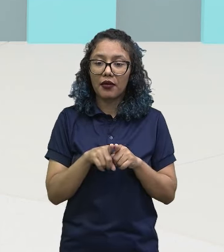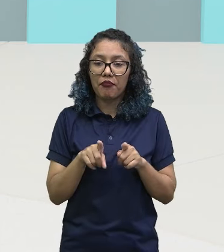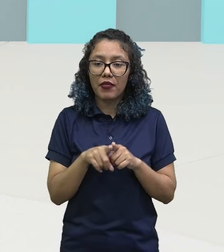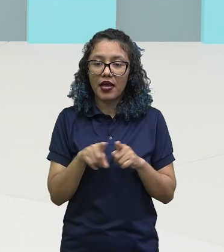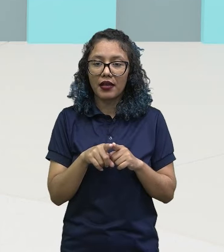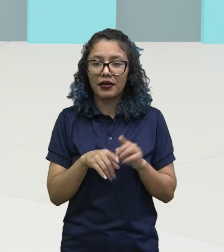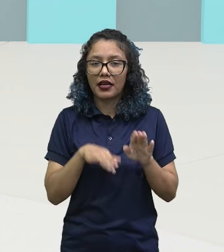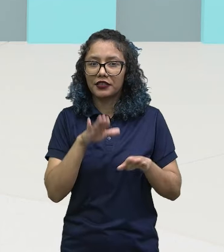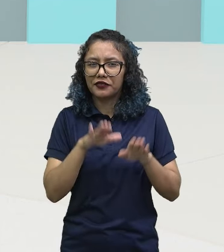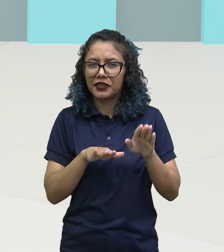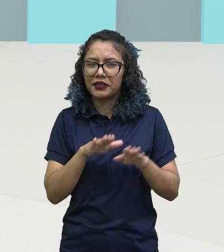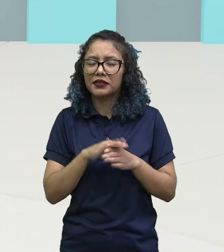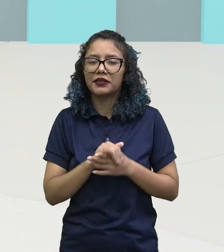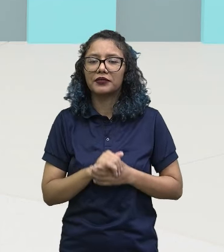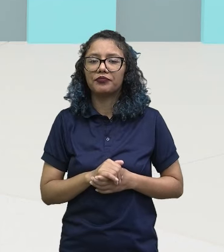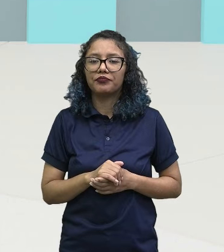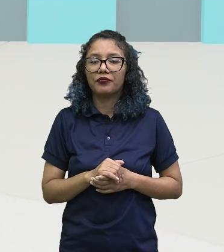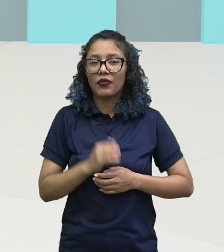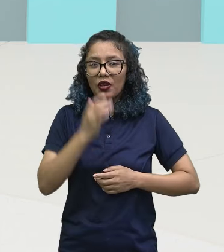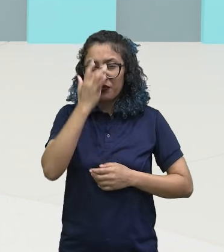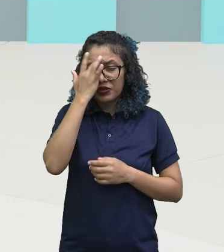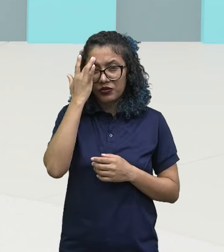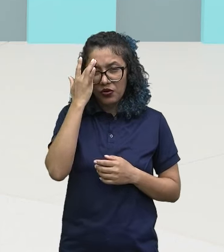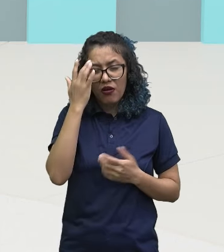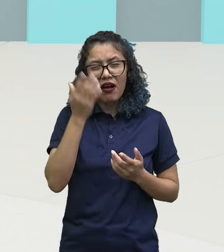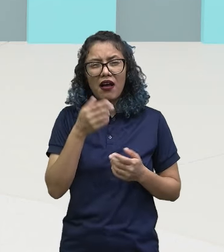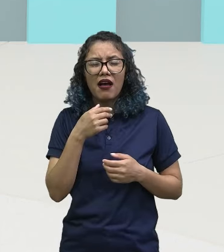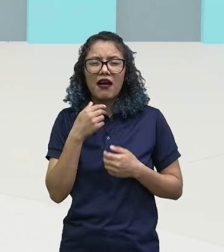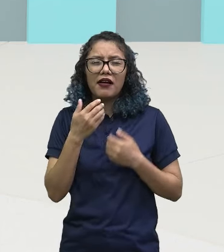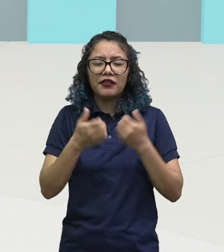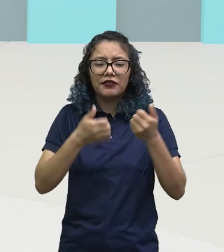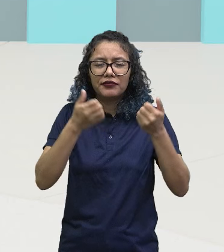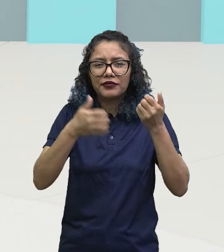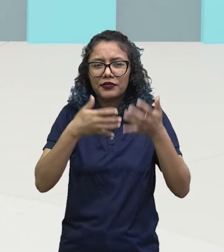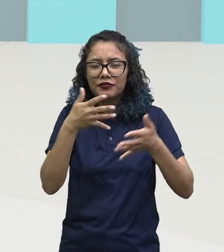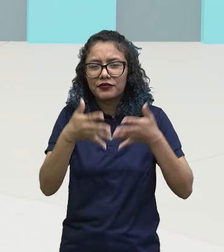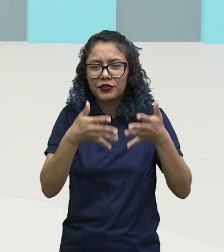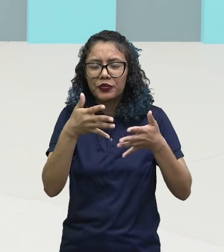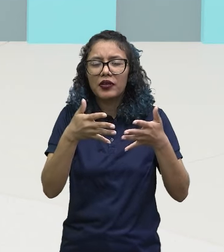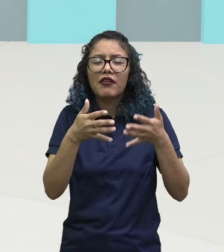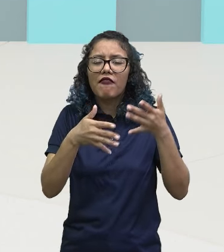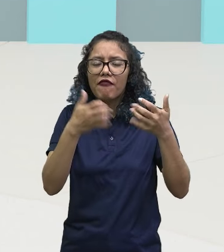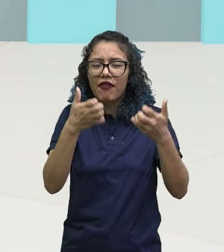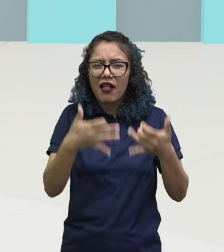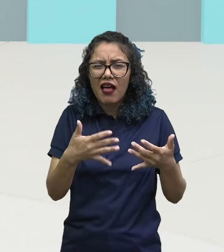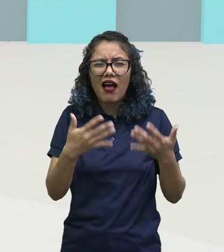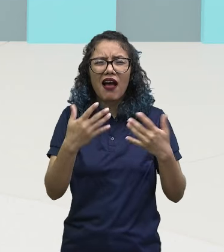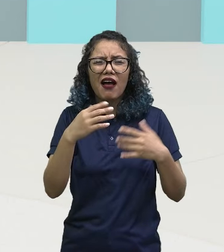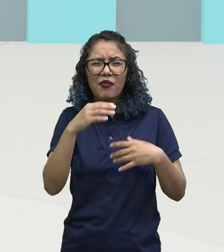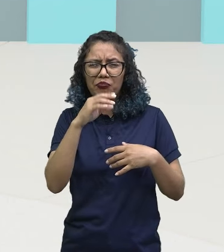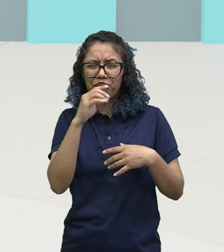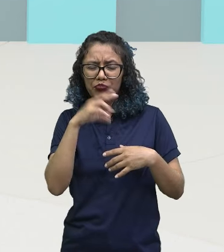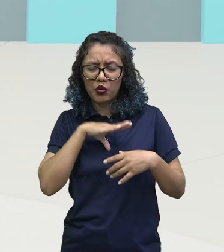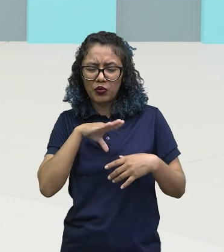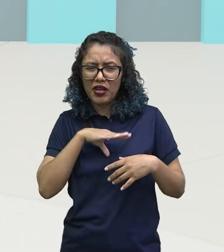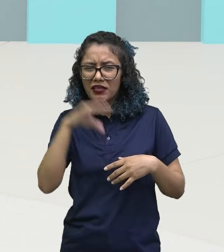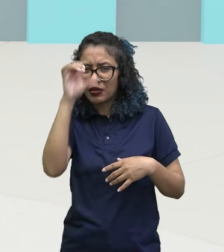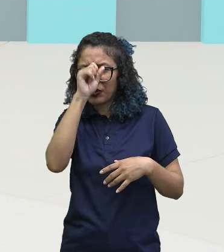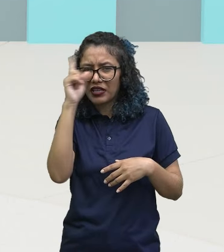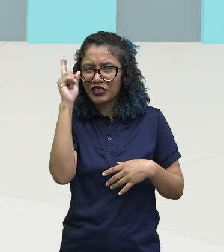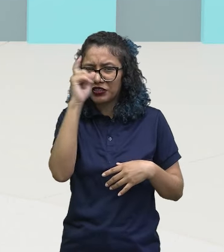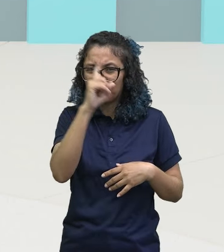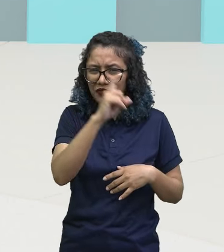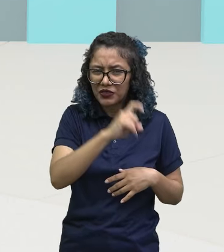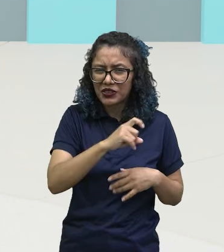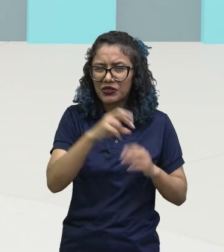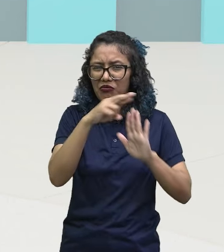pessoas dizem, é difícil aprender português porque são muitas regras. De fato, são muitas regras, mas se você